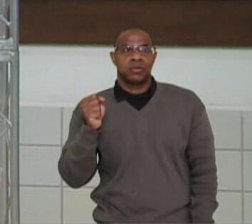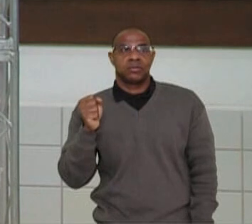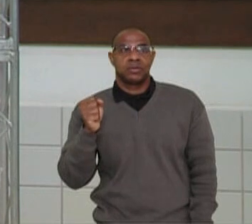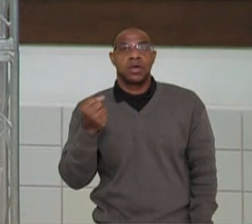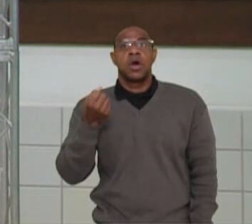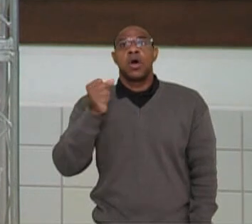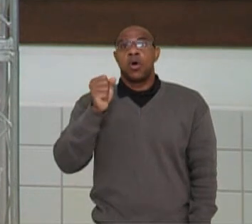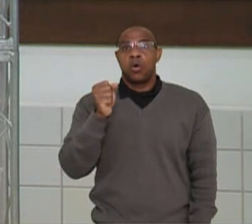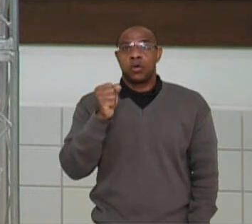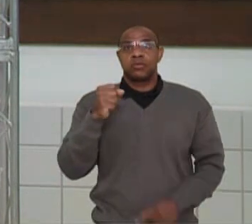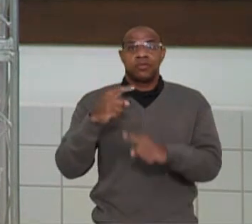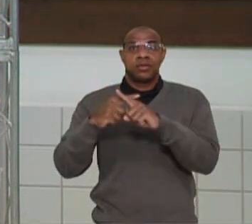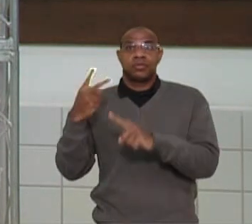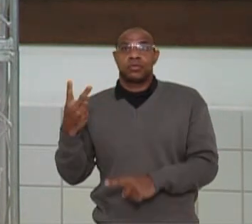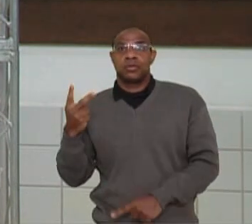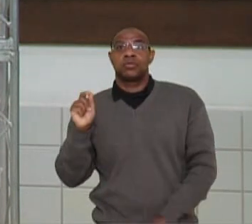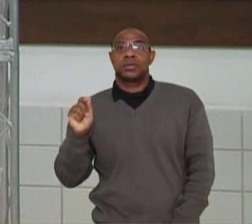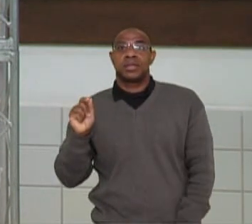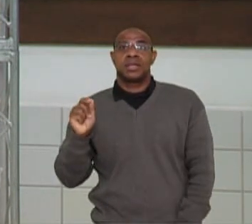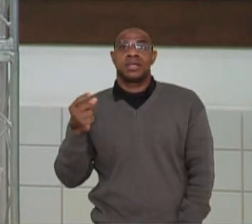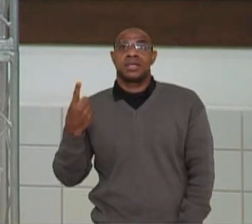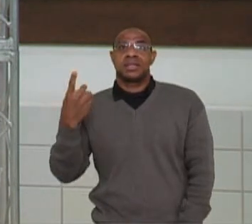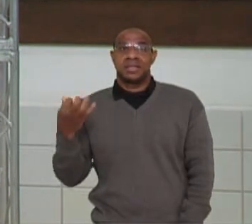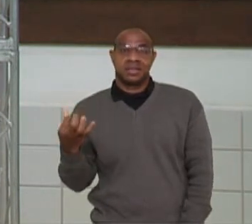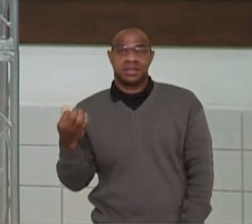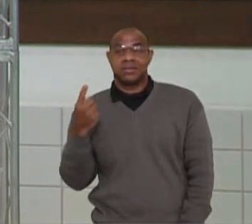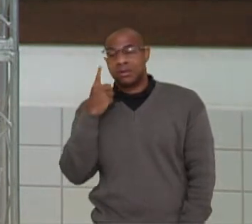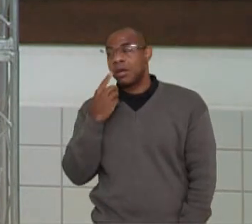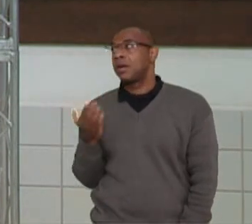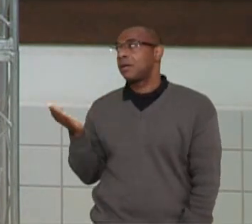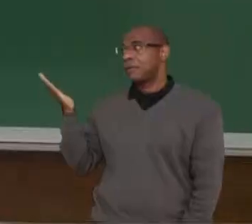2, 16. Certo? Vamos conferir a resposta?